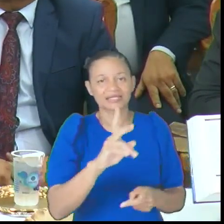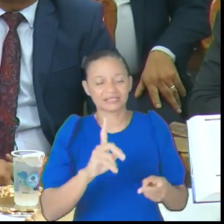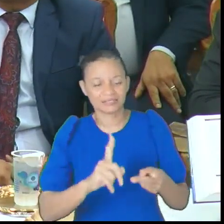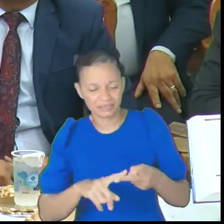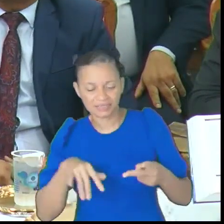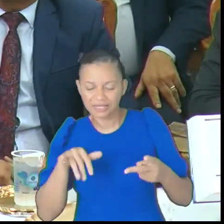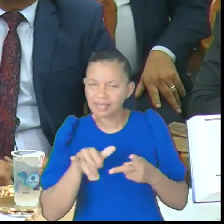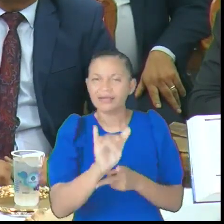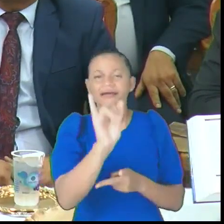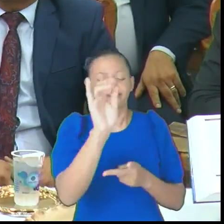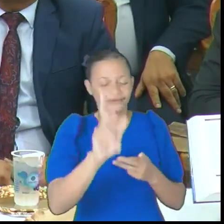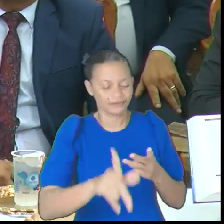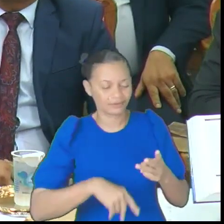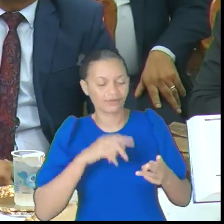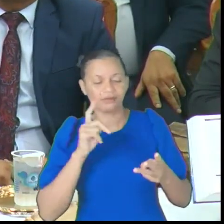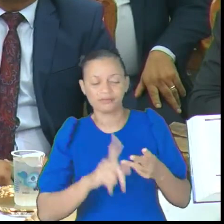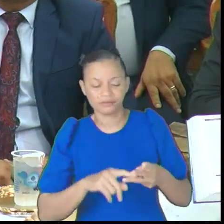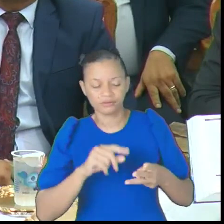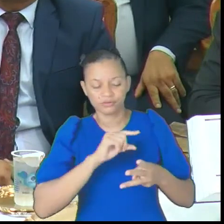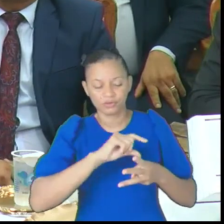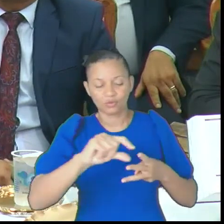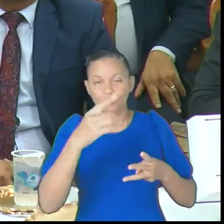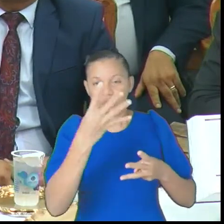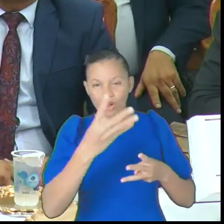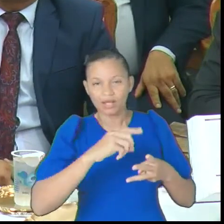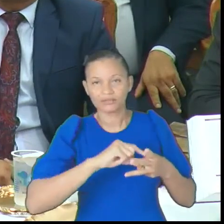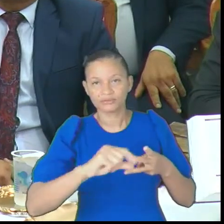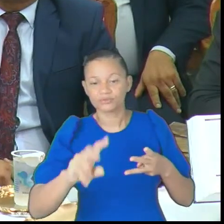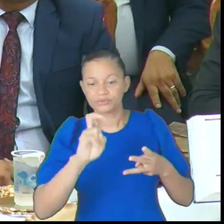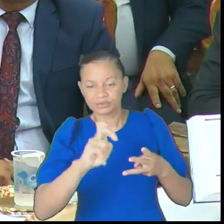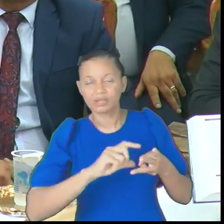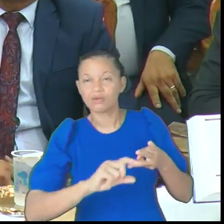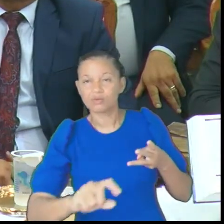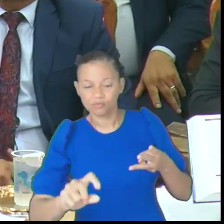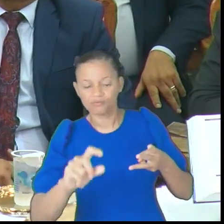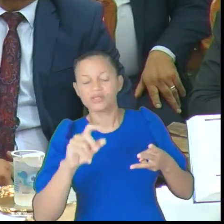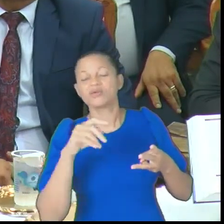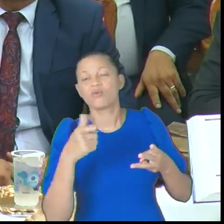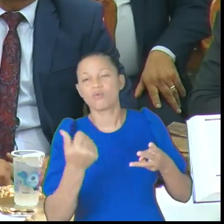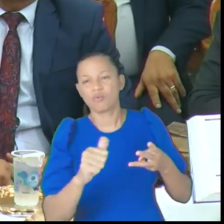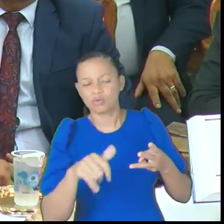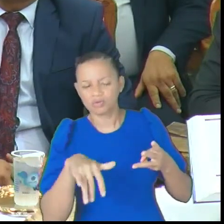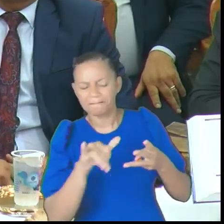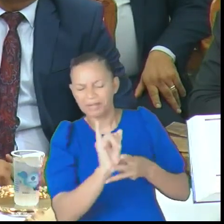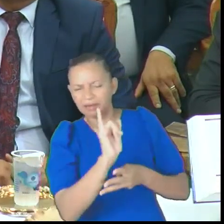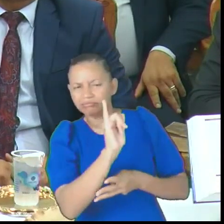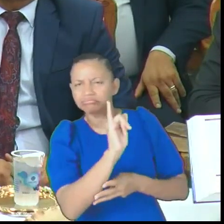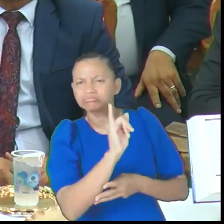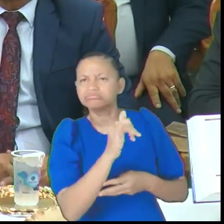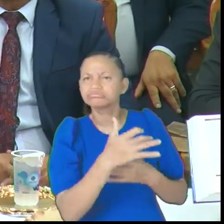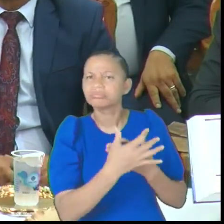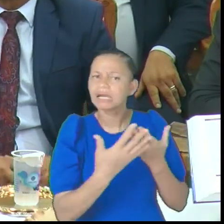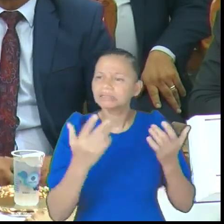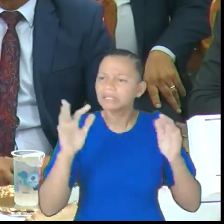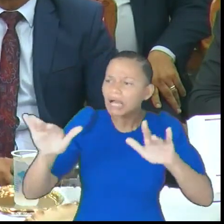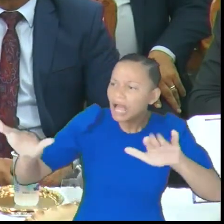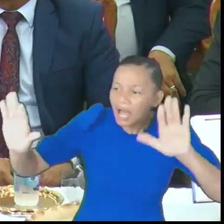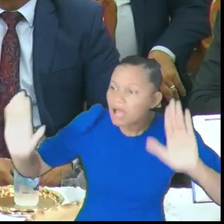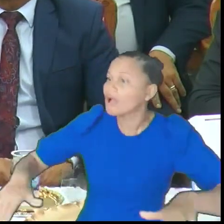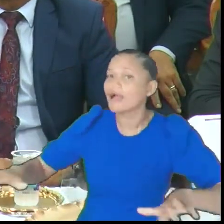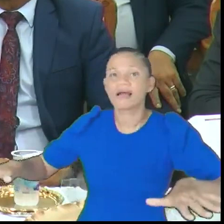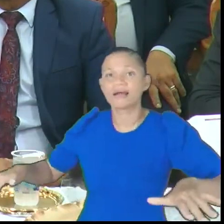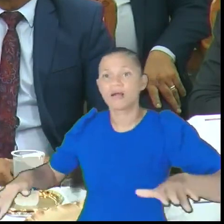no versículo 5 e engano no versículo de número 11. Era como se ele estivesse chamando a atenção para os discípulos e dizendo assim: